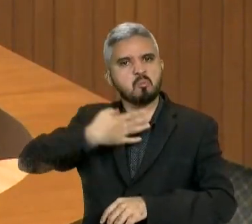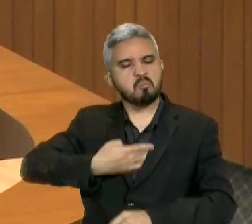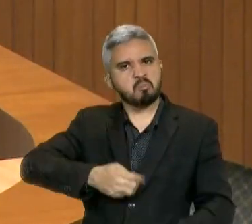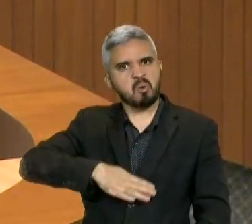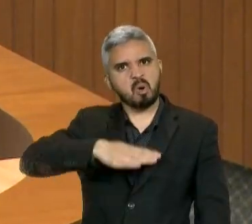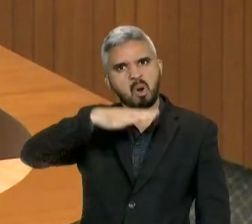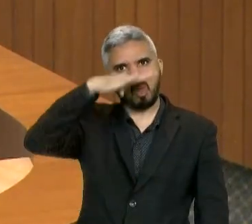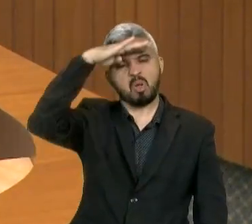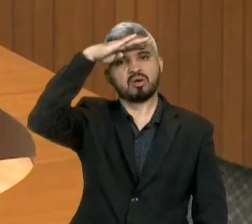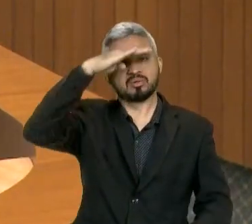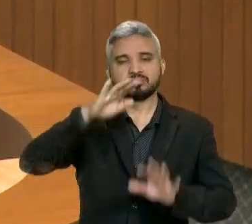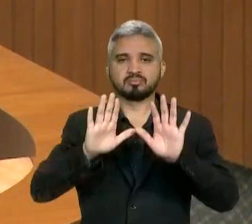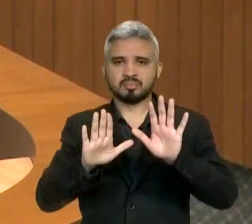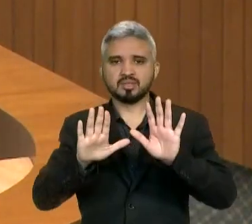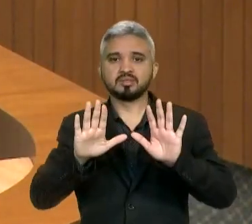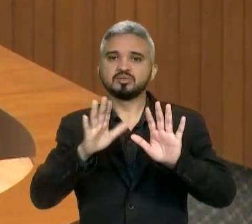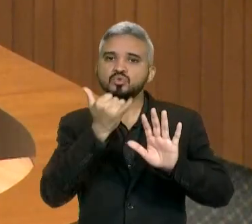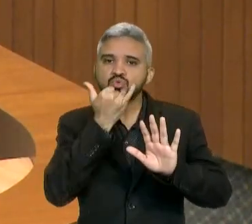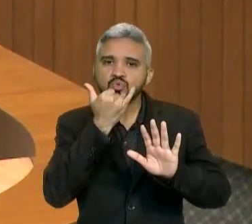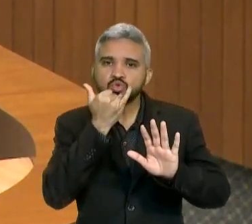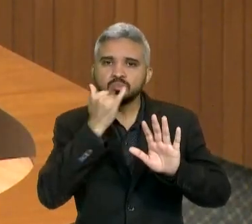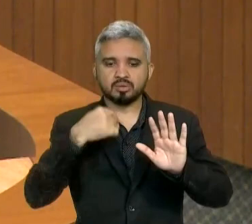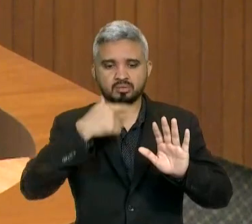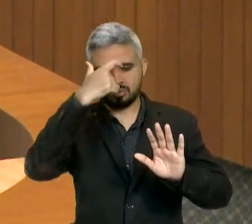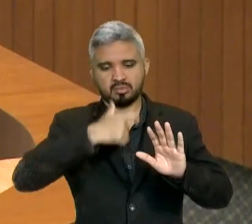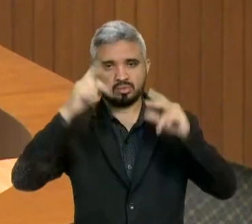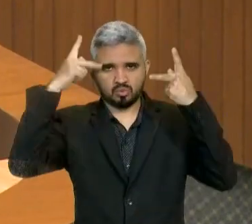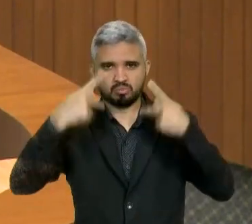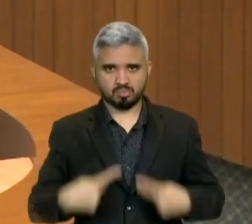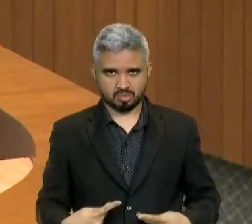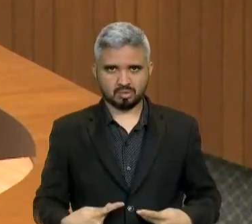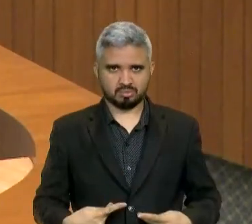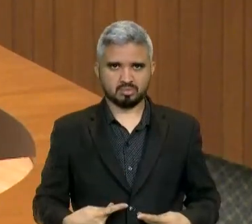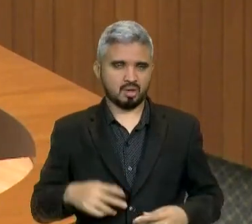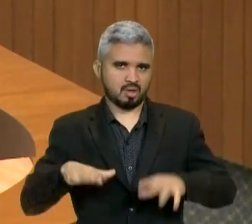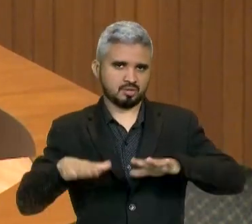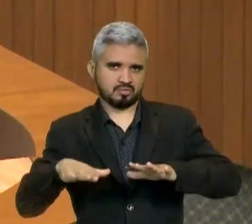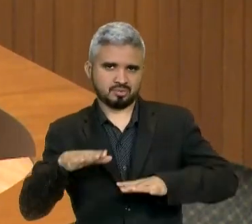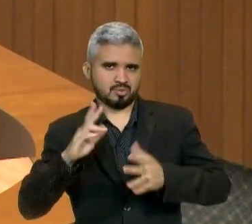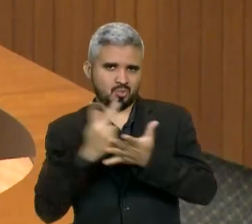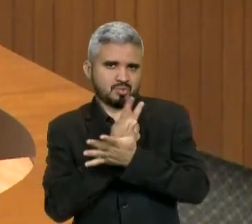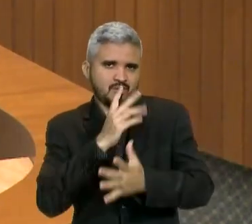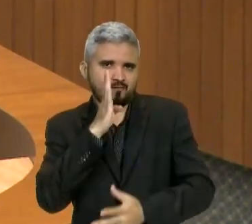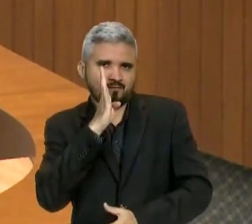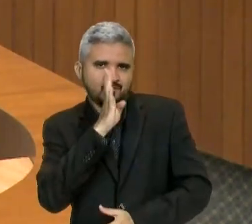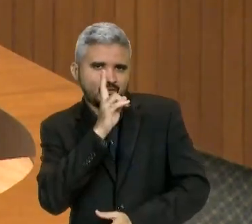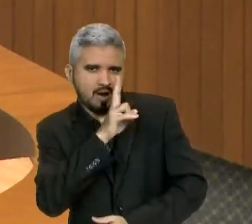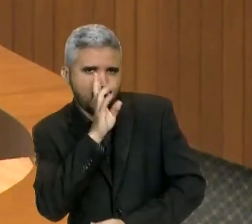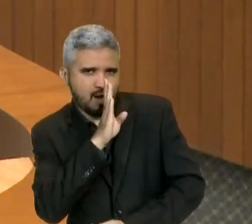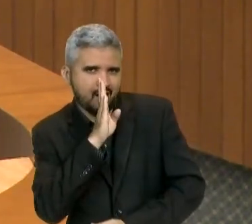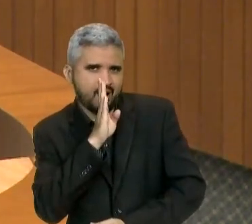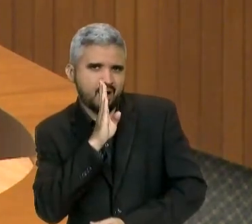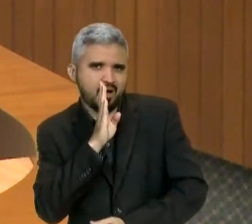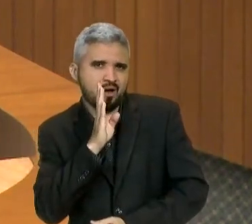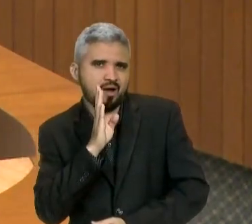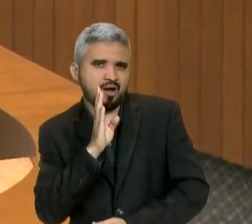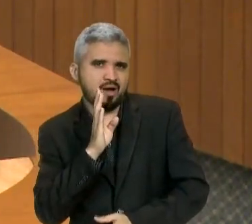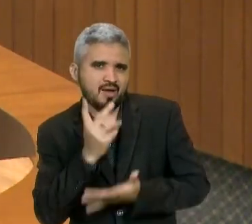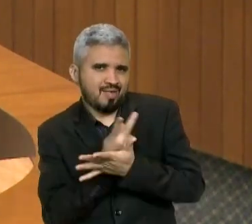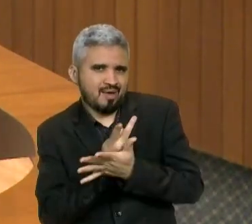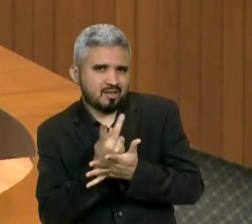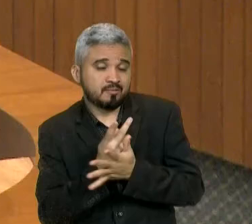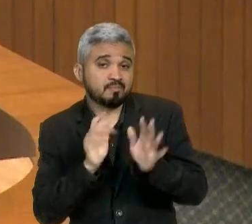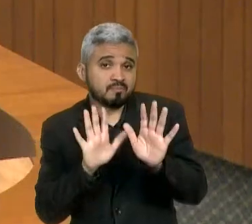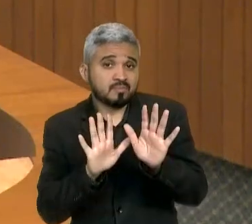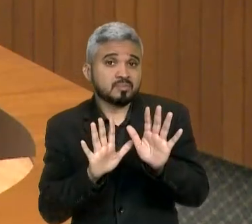né? Portanto, agradeço ao PSB e, claro, vou seguir minha caminhada. Espero que o partido também